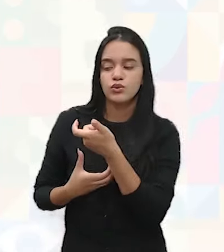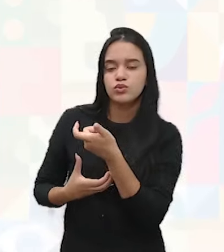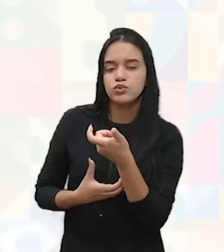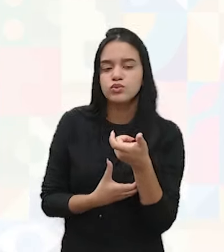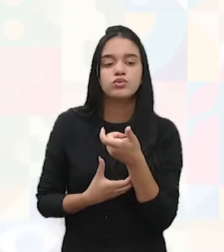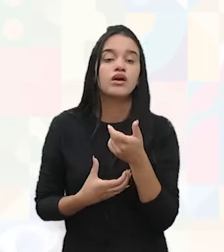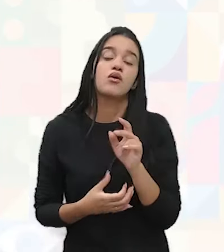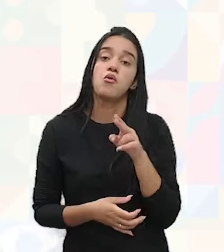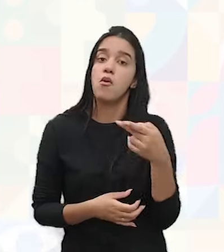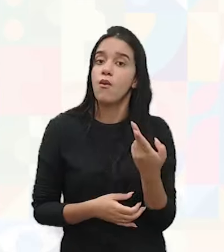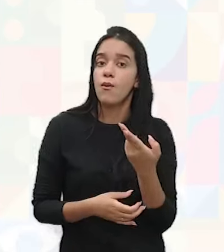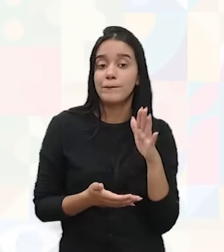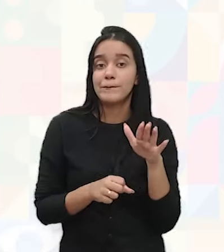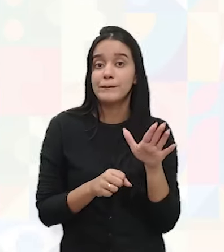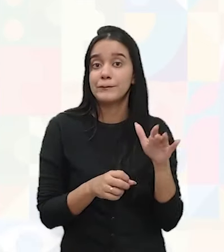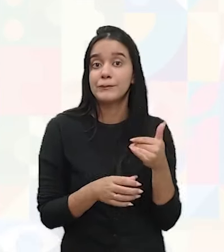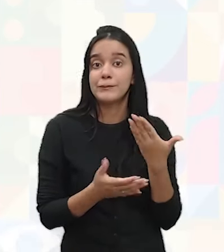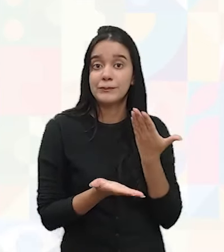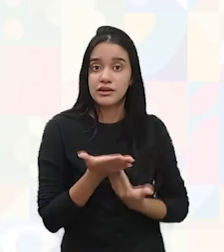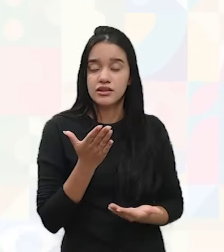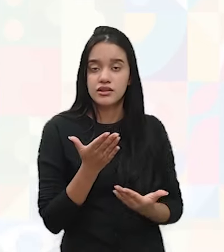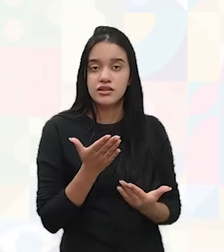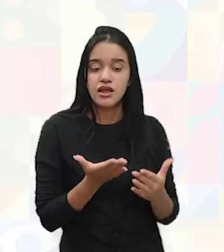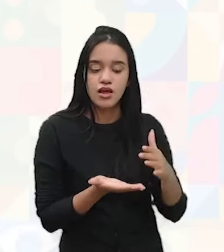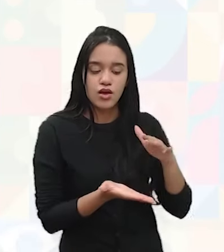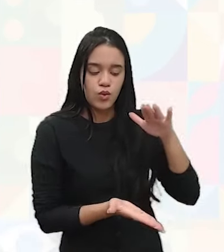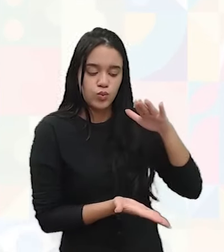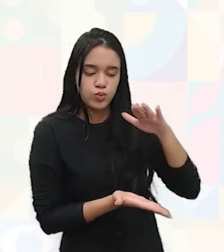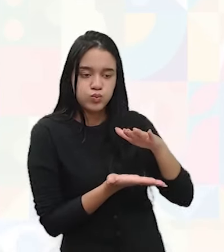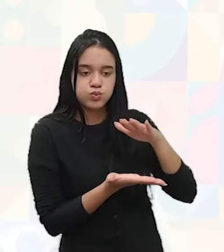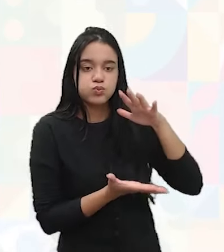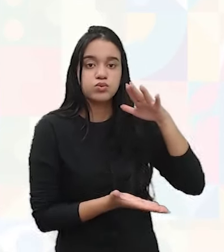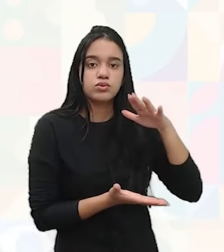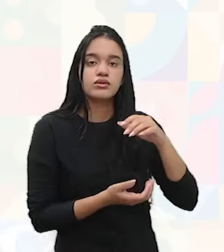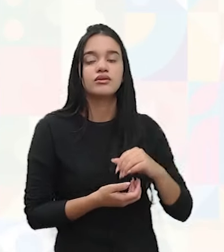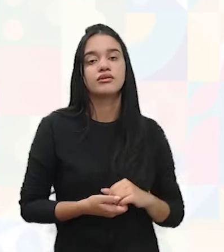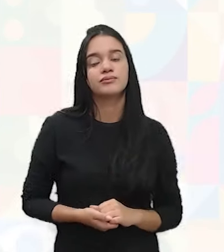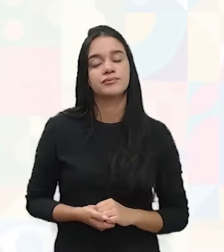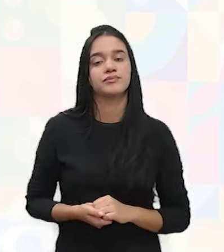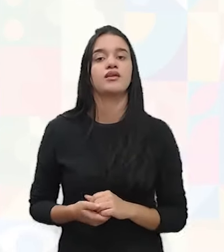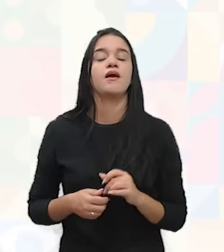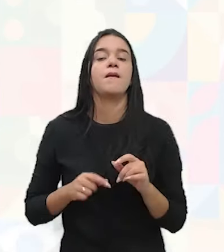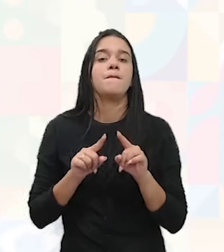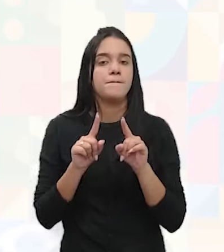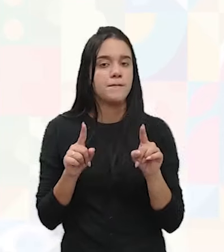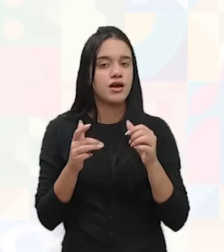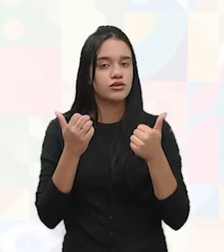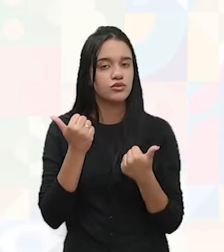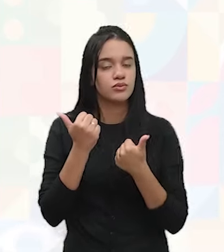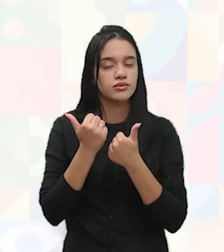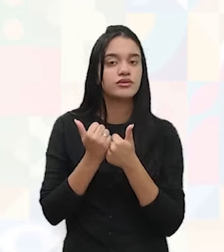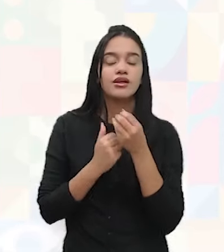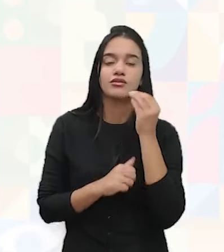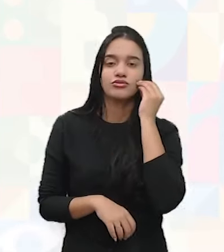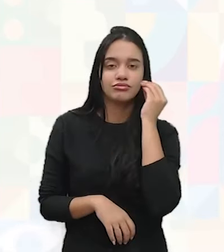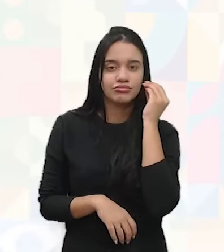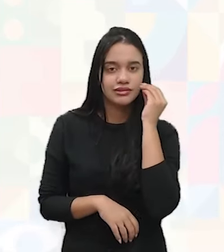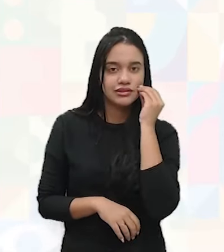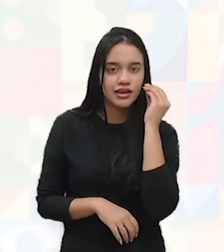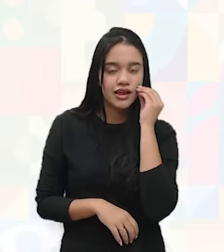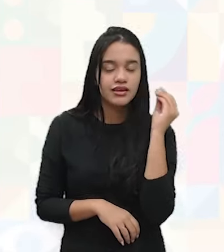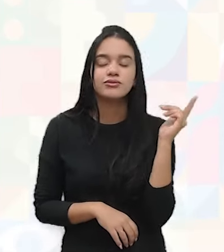ele vai perder a pressão se ele perder a pressão é o momento de substituir o cilindro caso ele passe no teste hidrostático